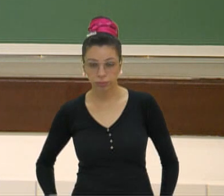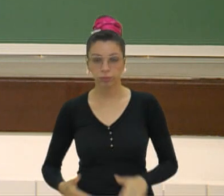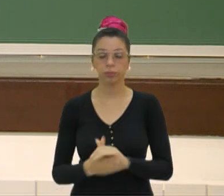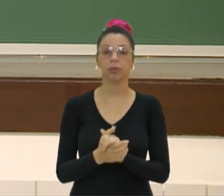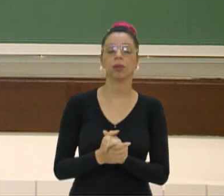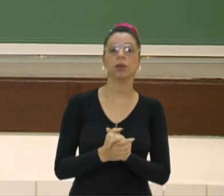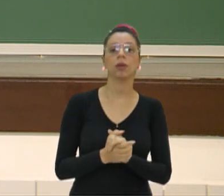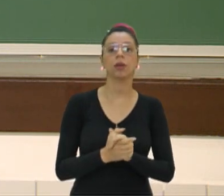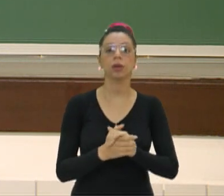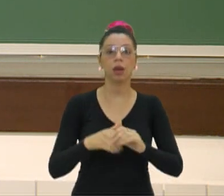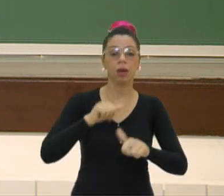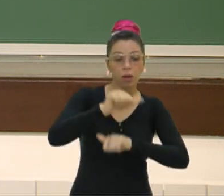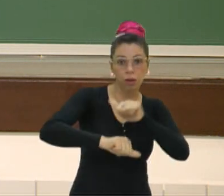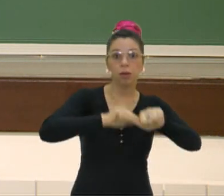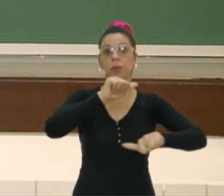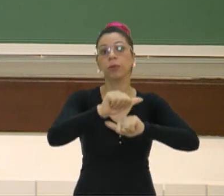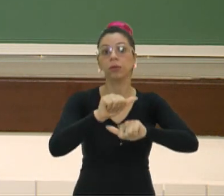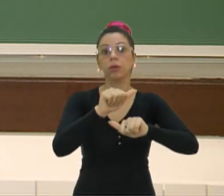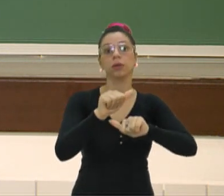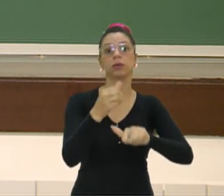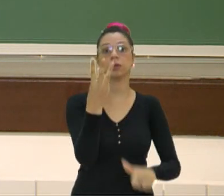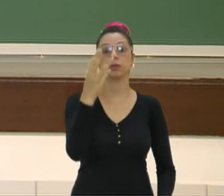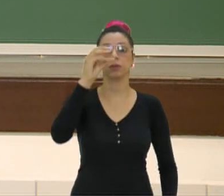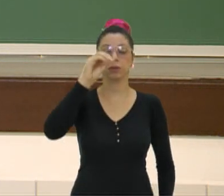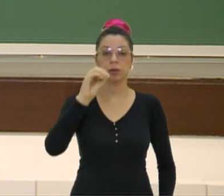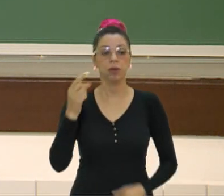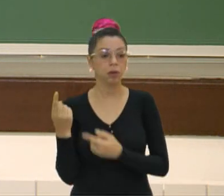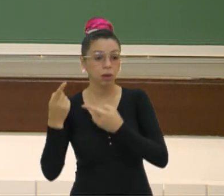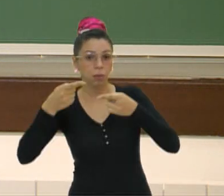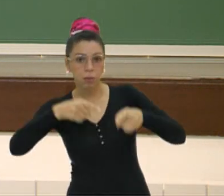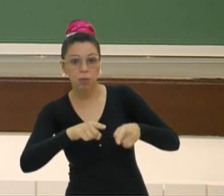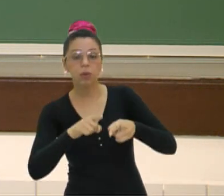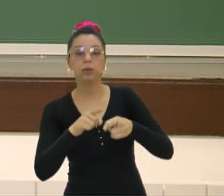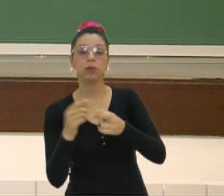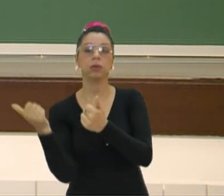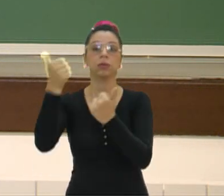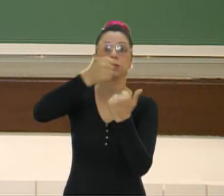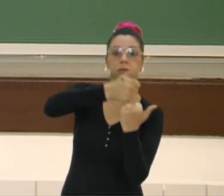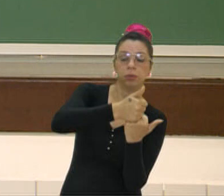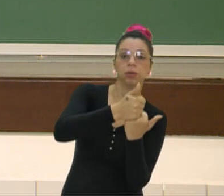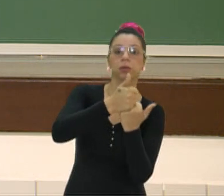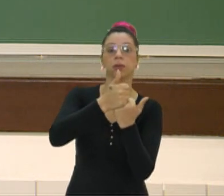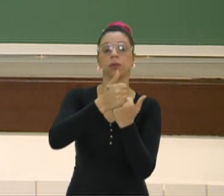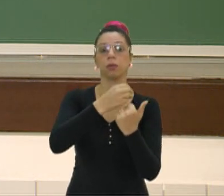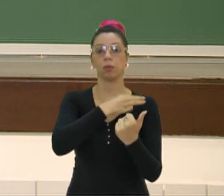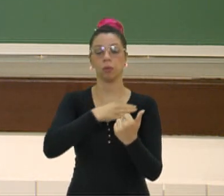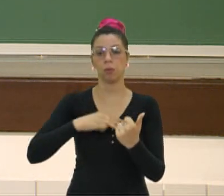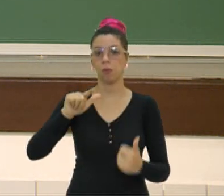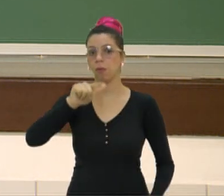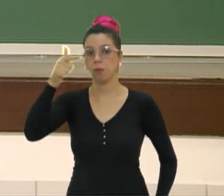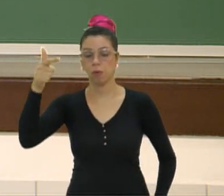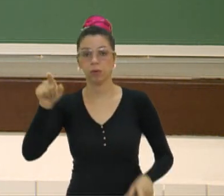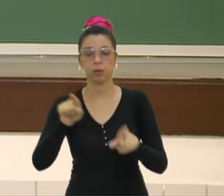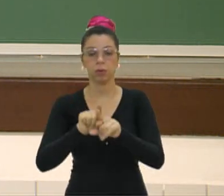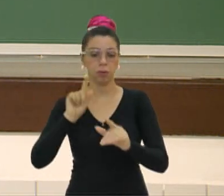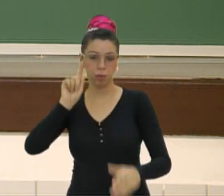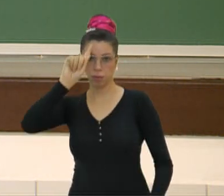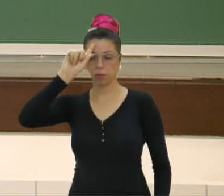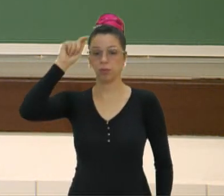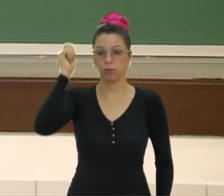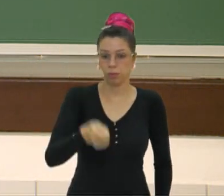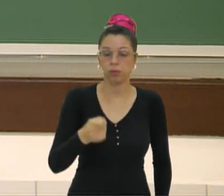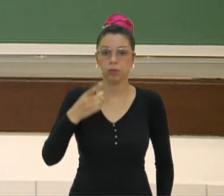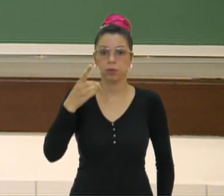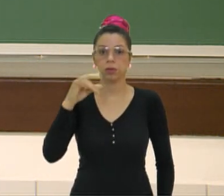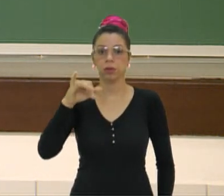um presidente, ele impede a posse de um outro, e termina no governo numa ditadura realmente descarada que chamamos de ditadura do